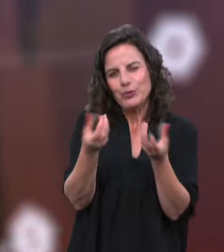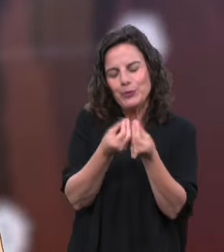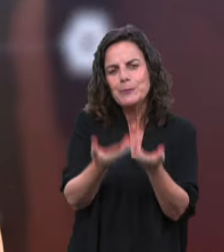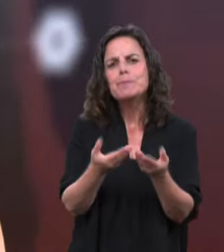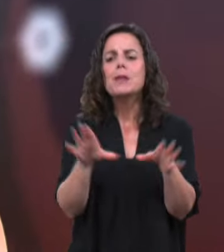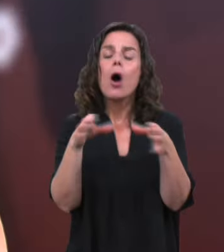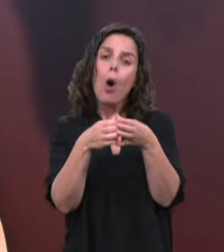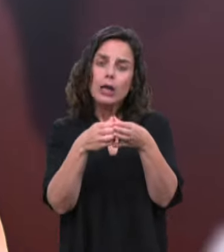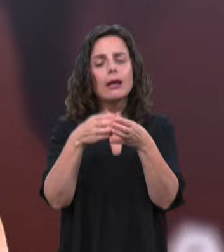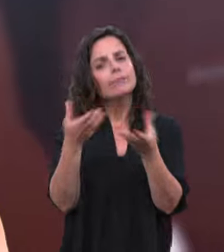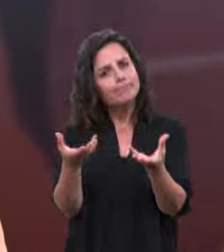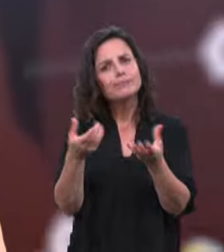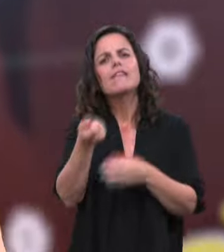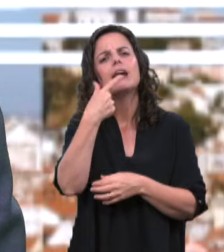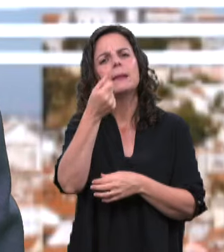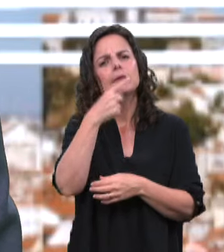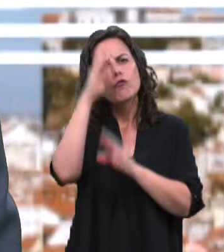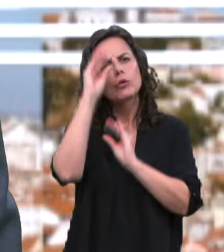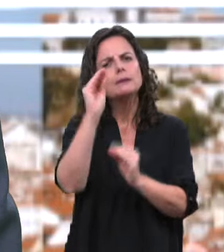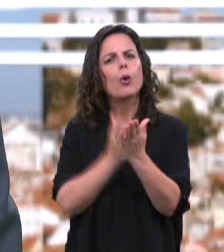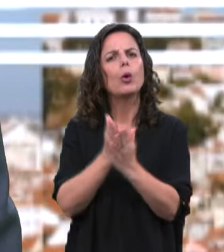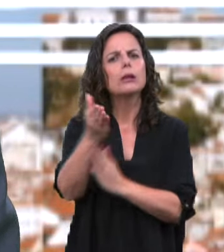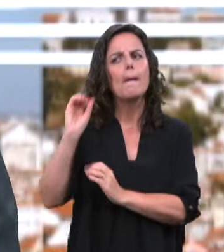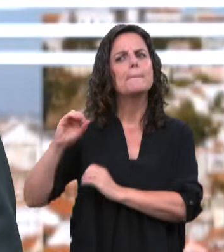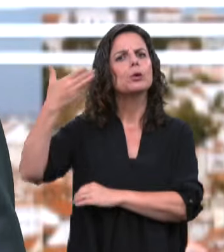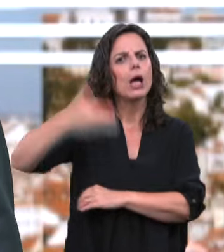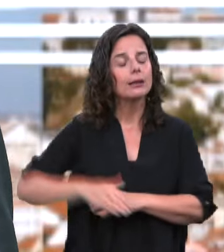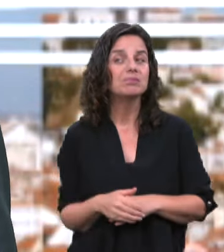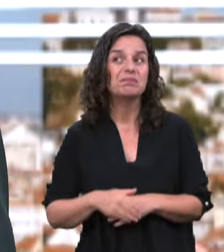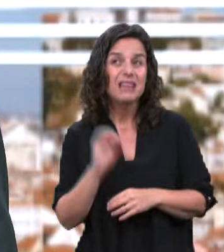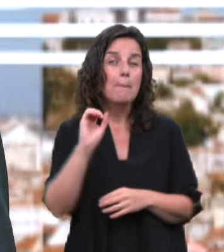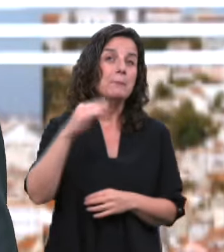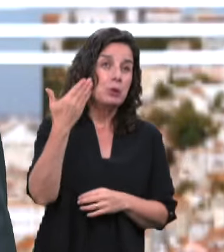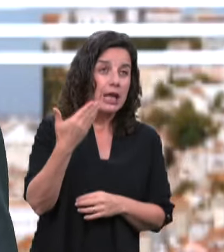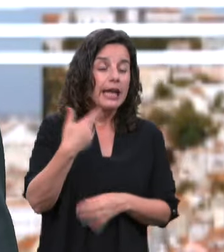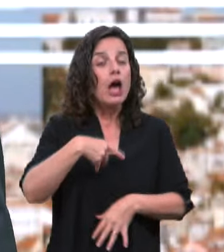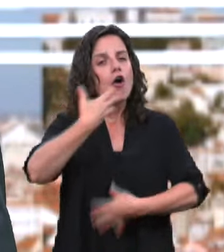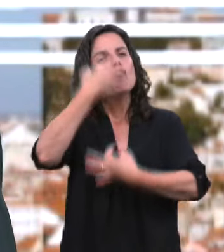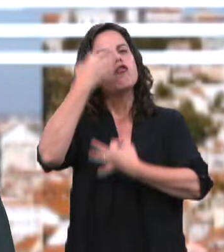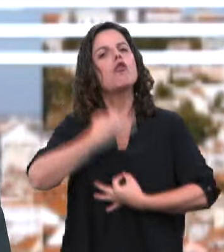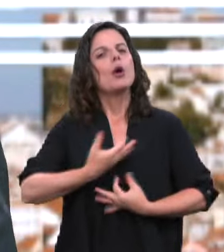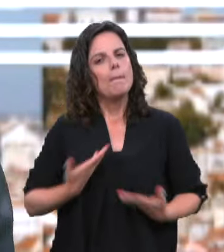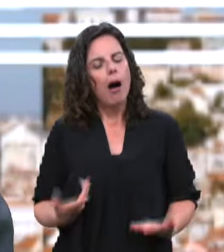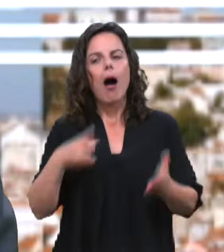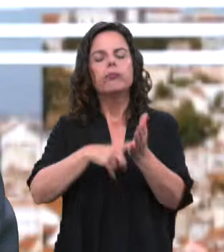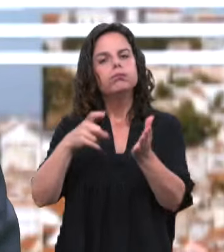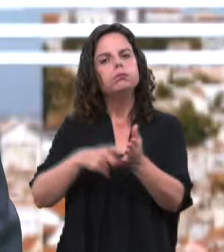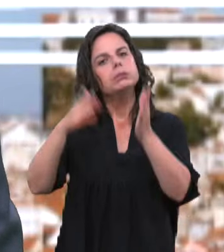Farmacêuticos foi pioneira na formação contínua. Foi pioneira, pelo menos na formalização da